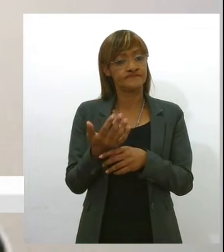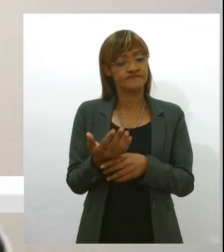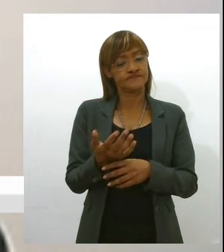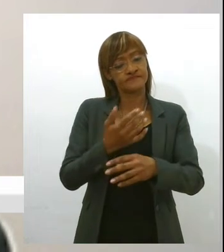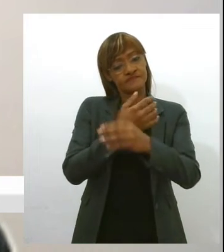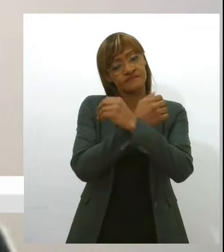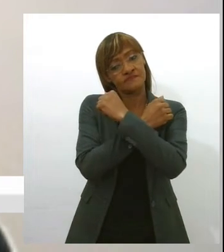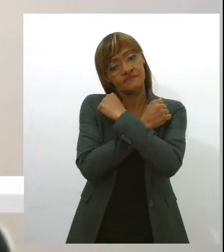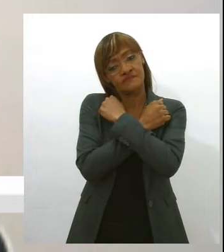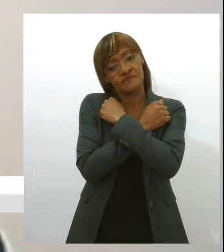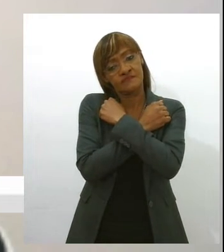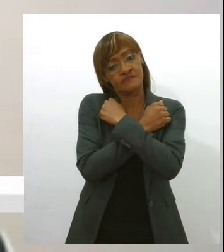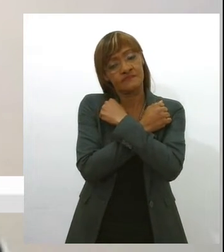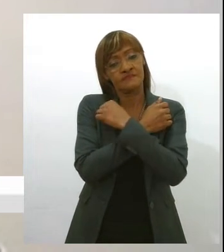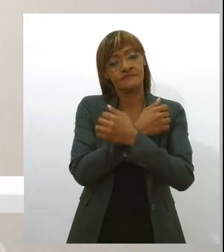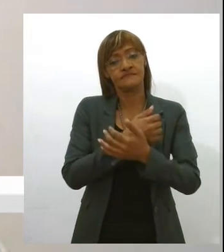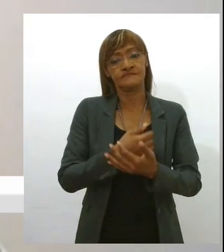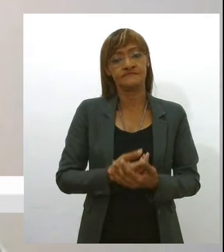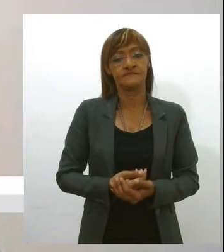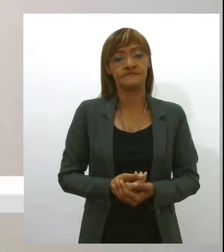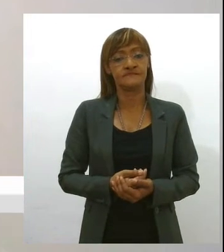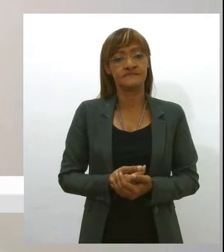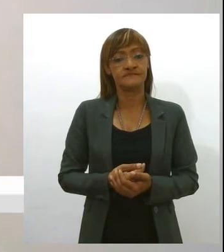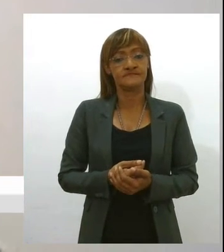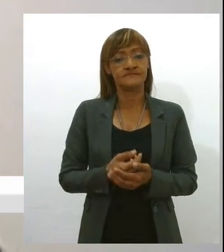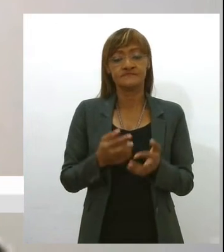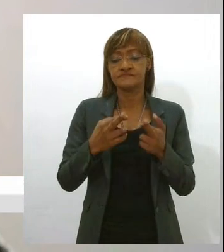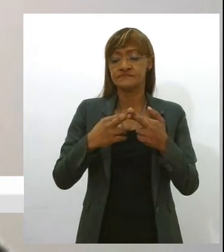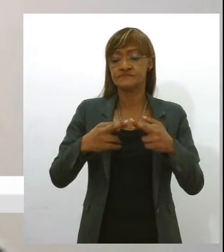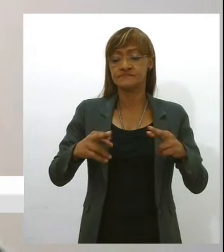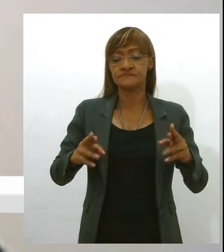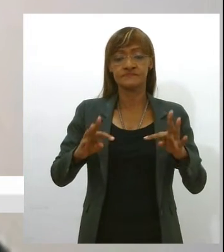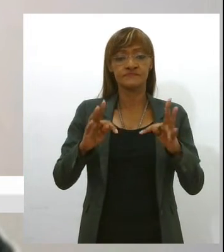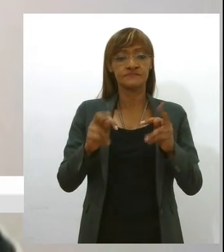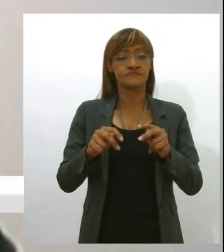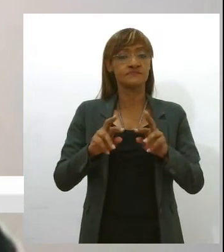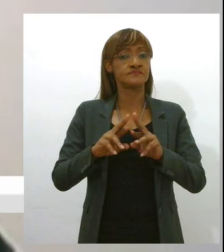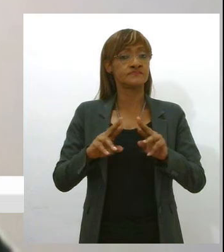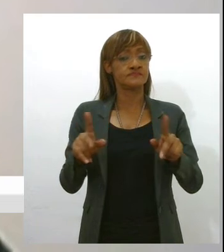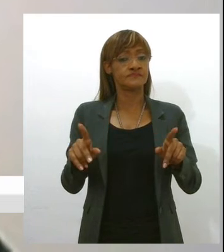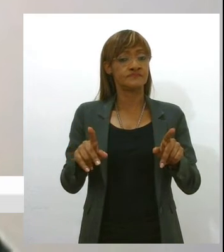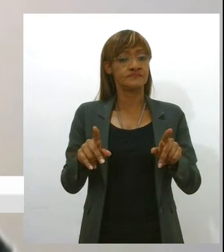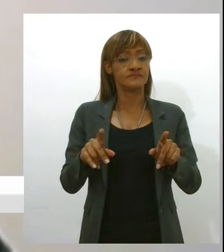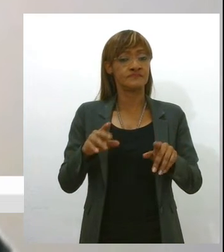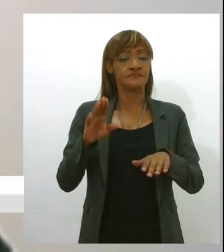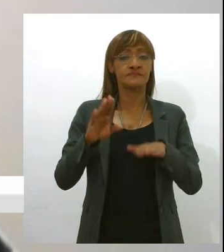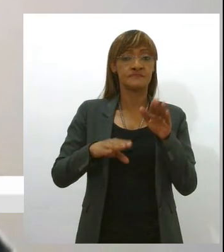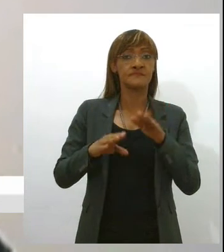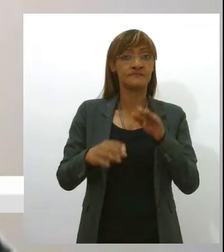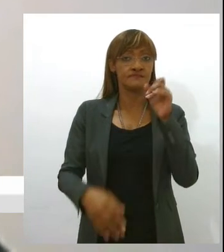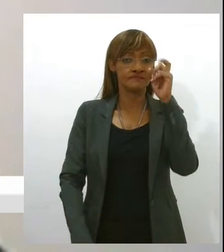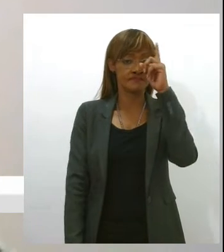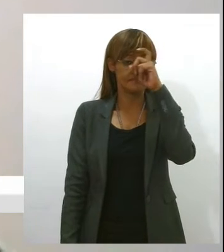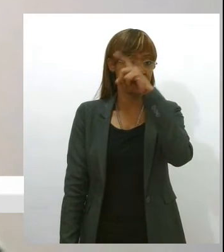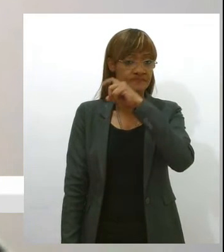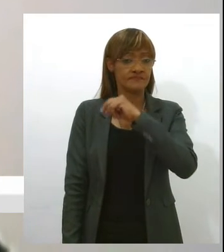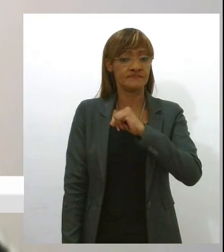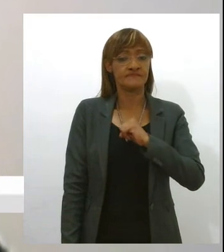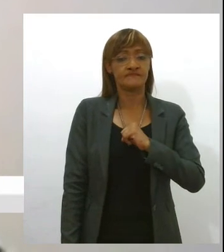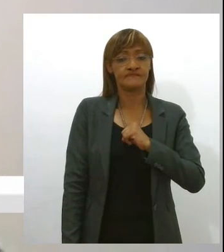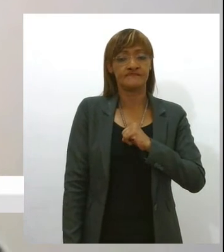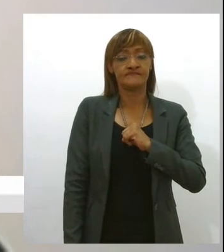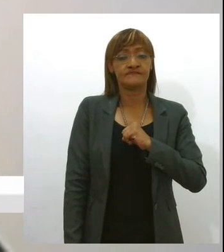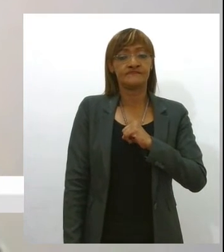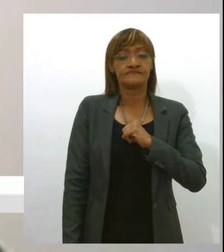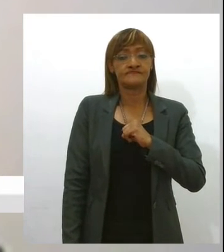formas, assim. E não que isso seja fácil, assim, né? Tem momentos que a gente mesmo... também na convivência com